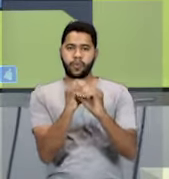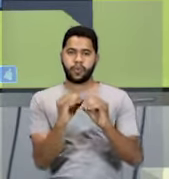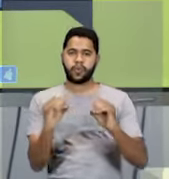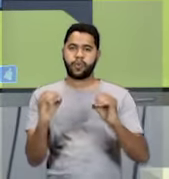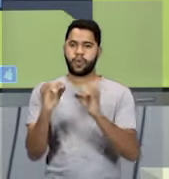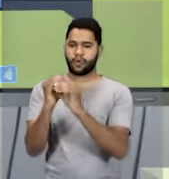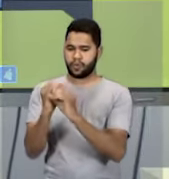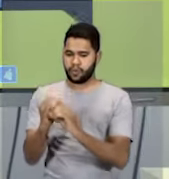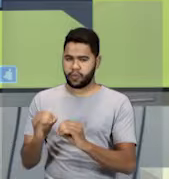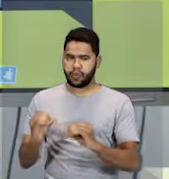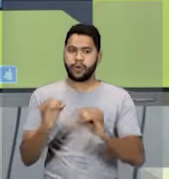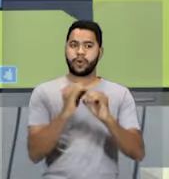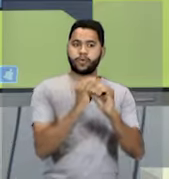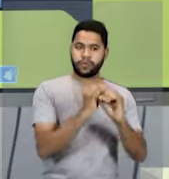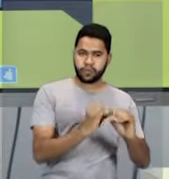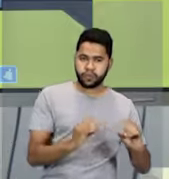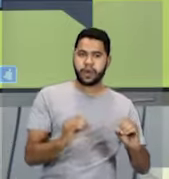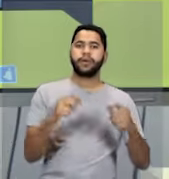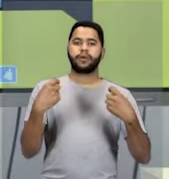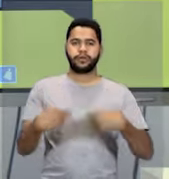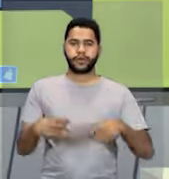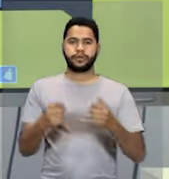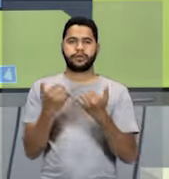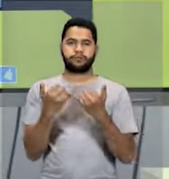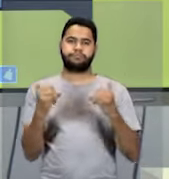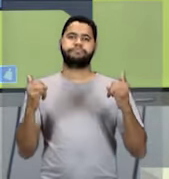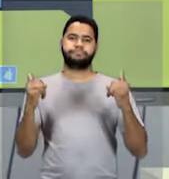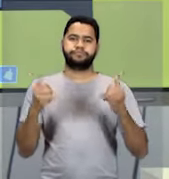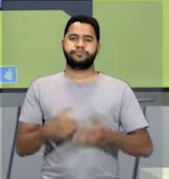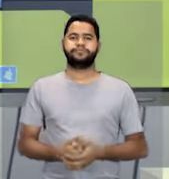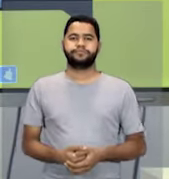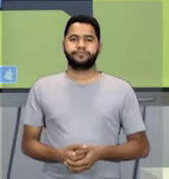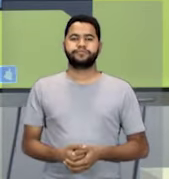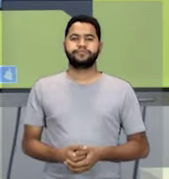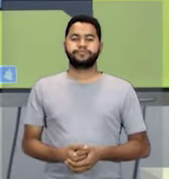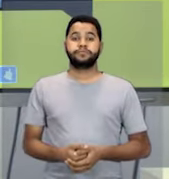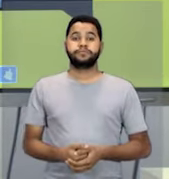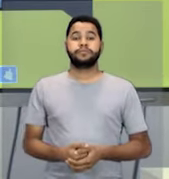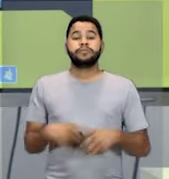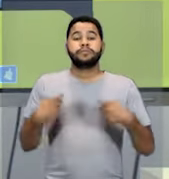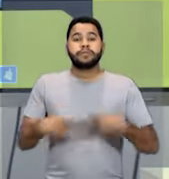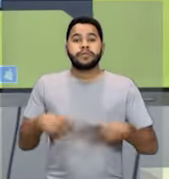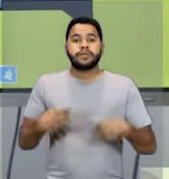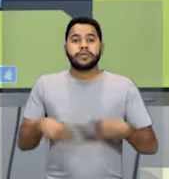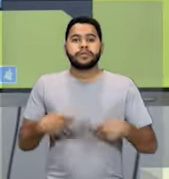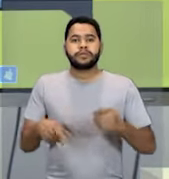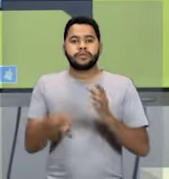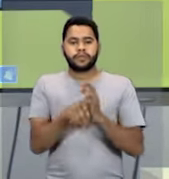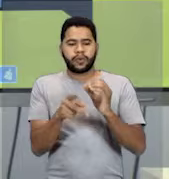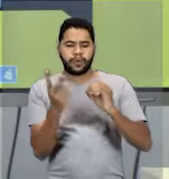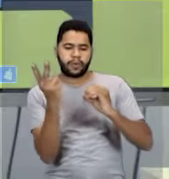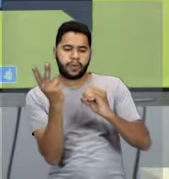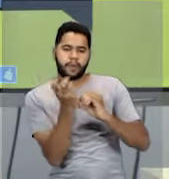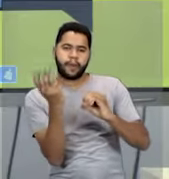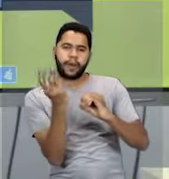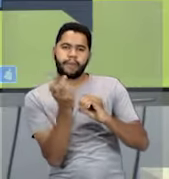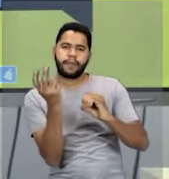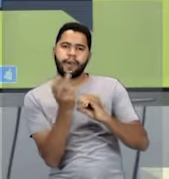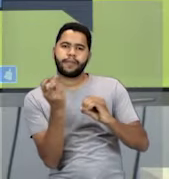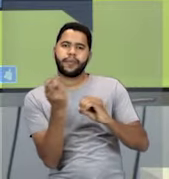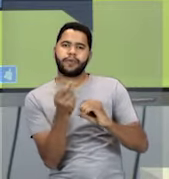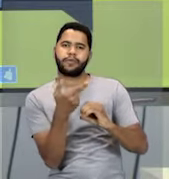Então, célula precisa de energia. Então, ela precisa de nutrientes. E